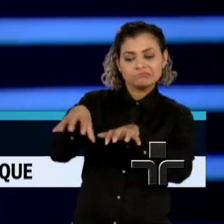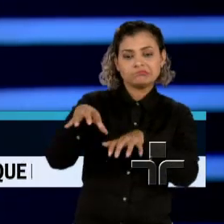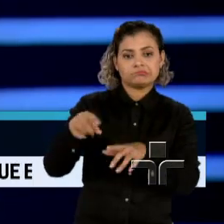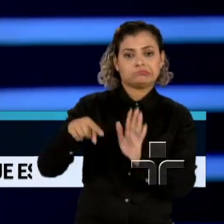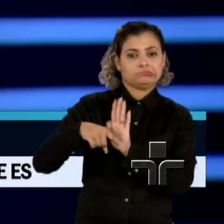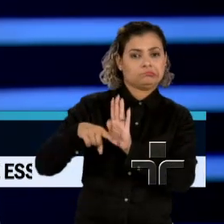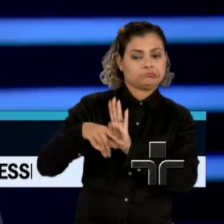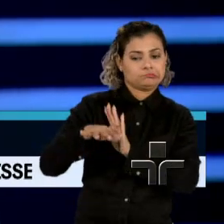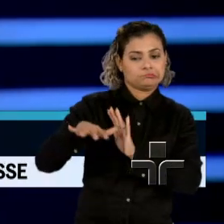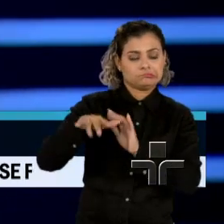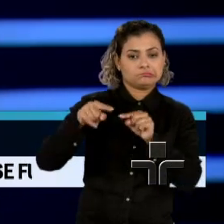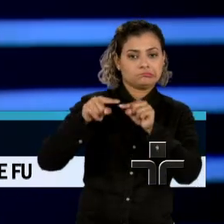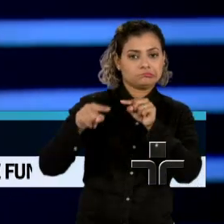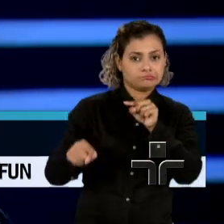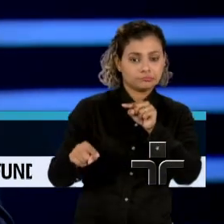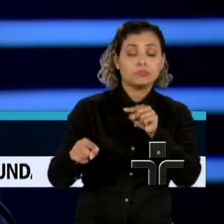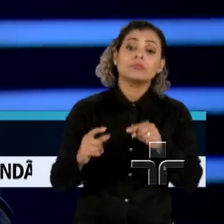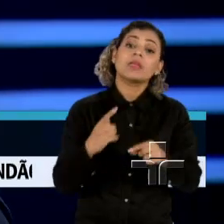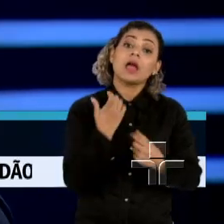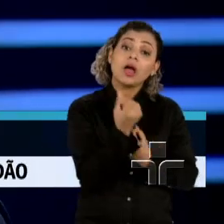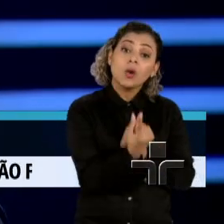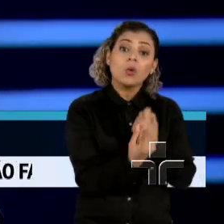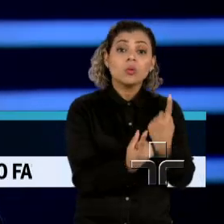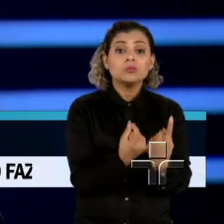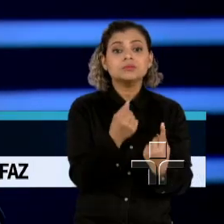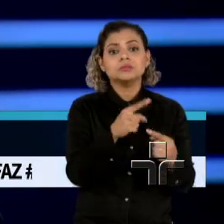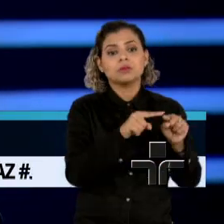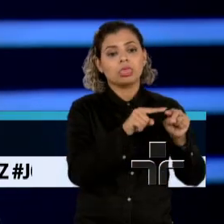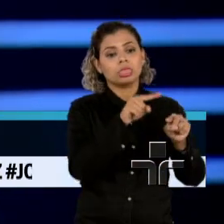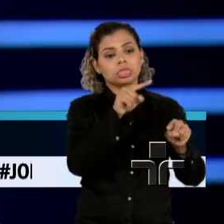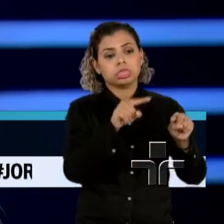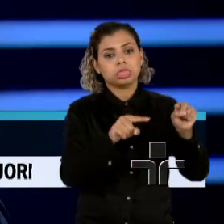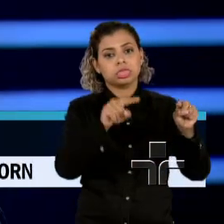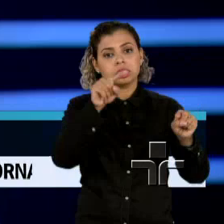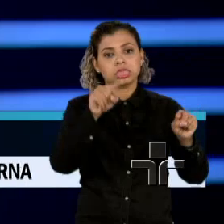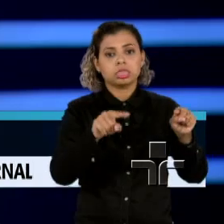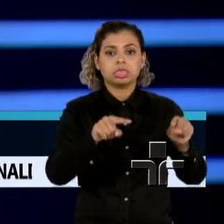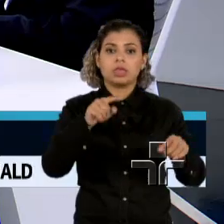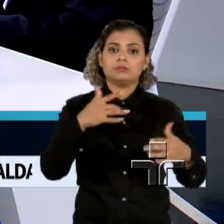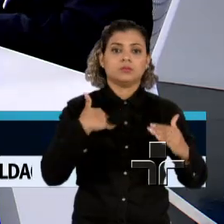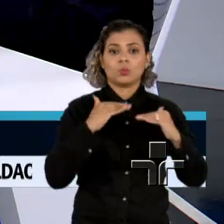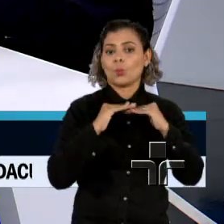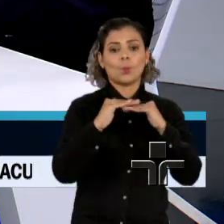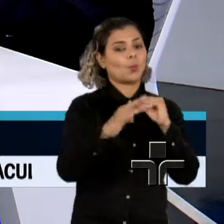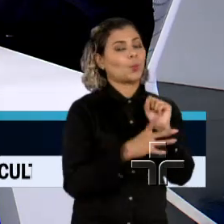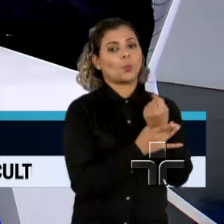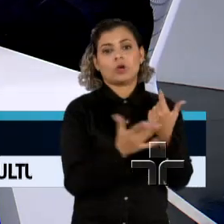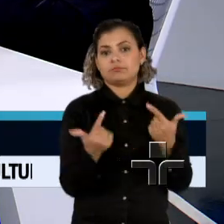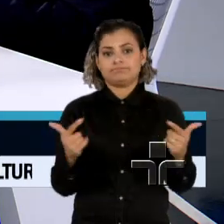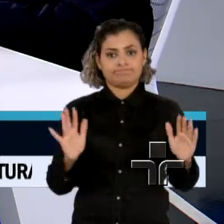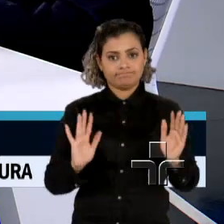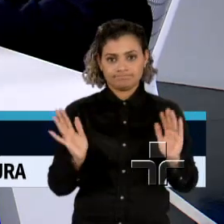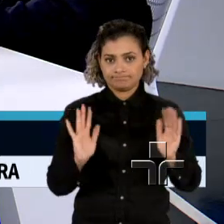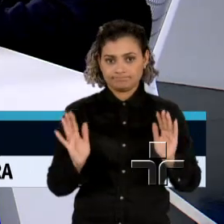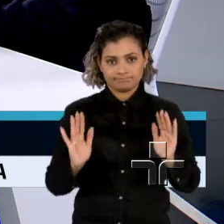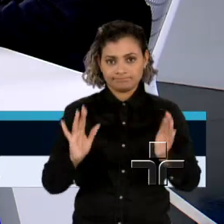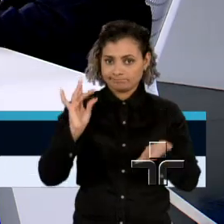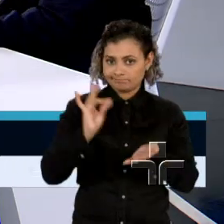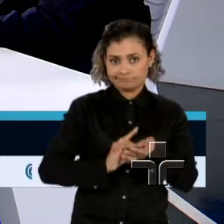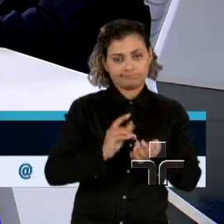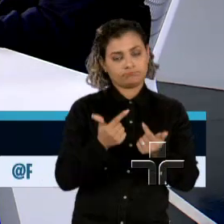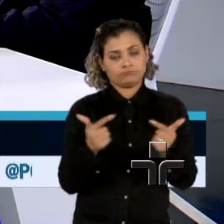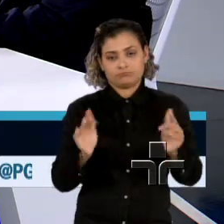respondem positivamente no mês, no seguinte. Os sinais estão ocorrendo, mas ainda de maneira a não configurar uma tendência